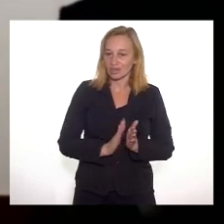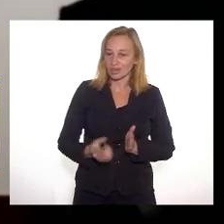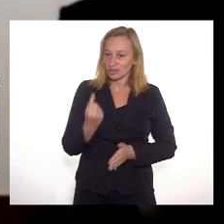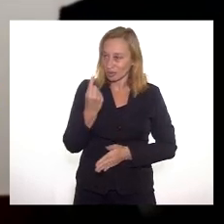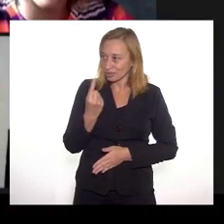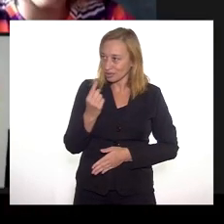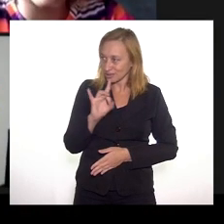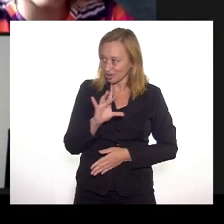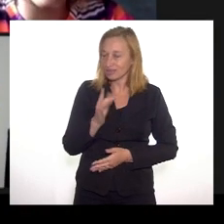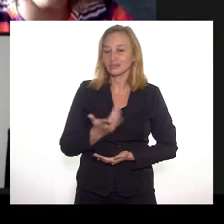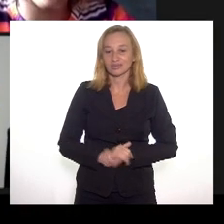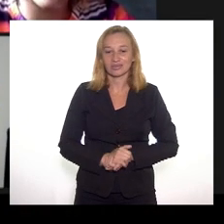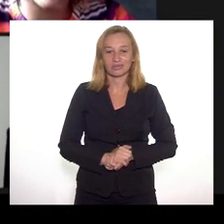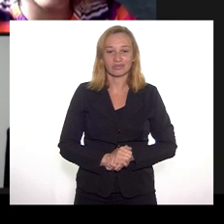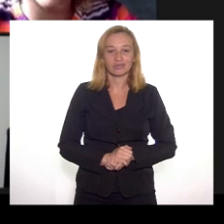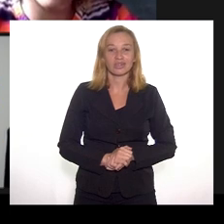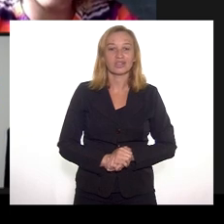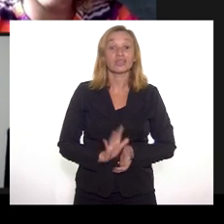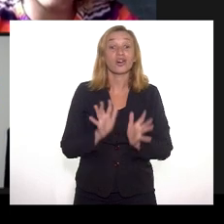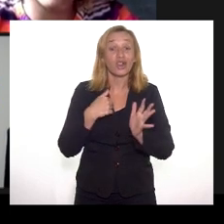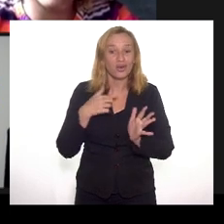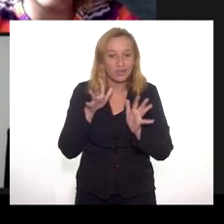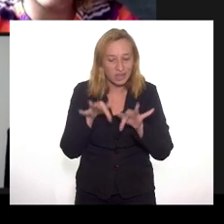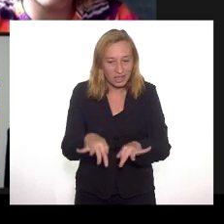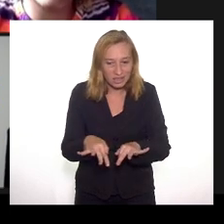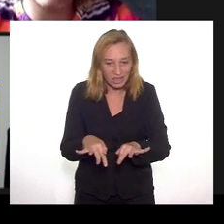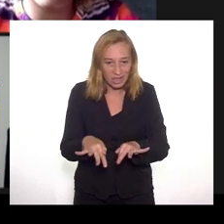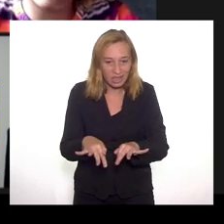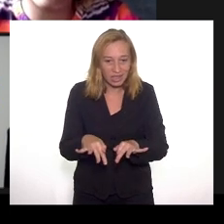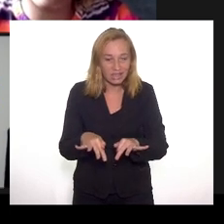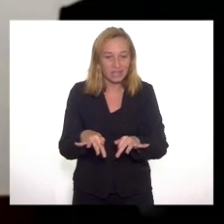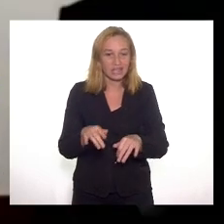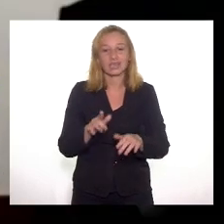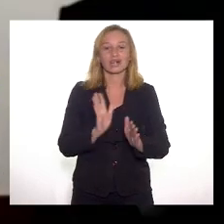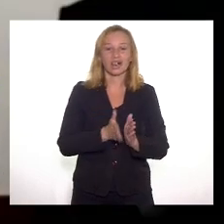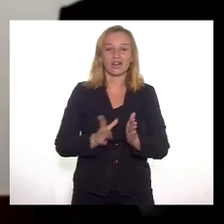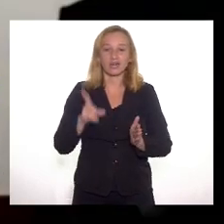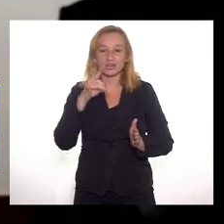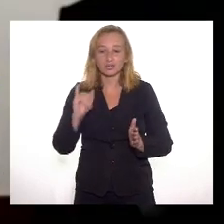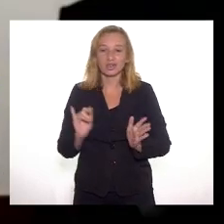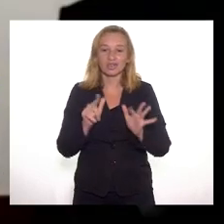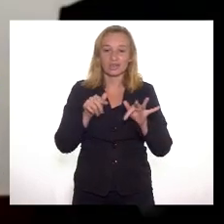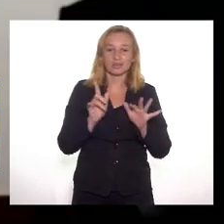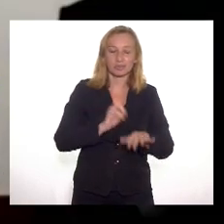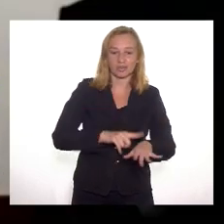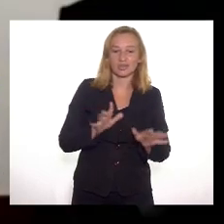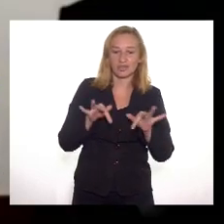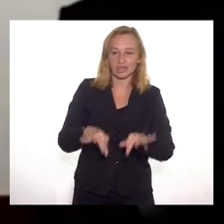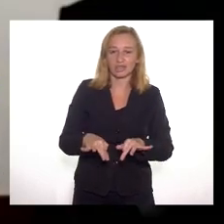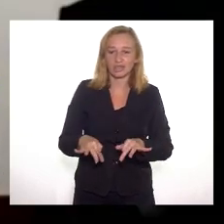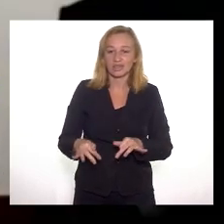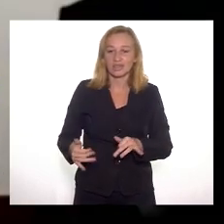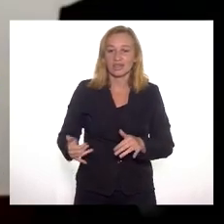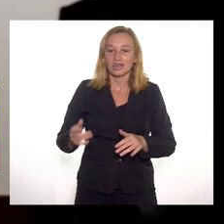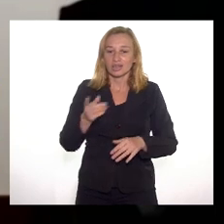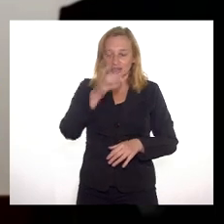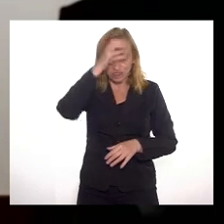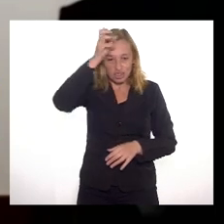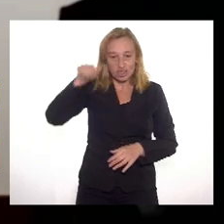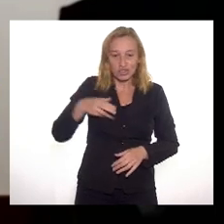isso? Isso. Então, eu vou encerrar a ordem do dia, passa-se ao expediente final. Com a presidente Tia